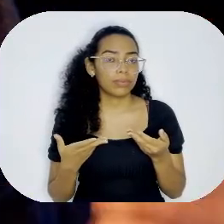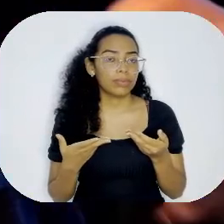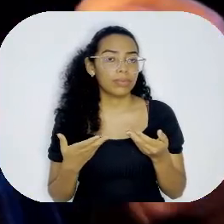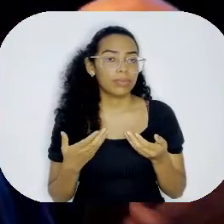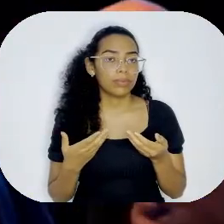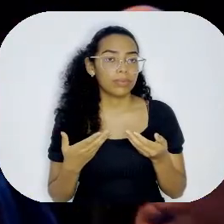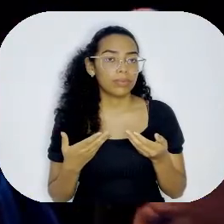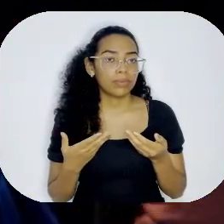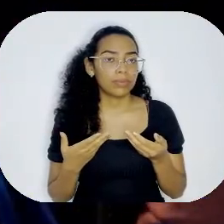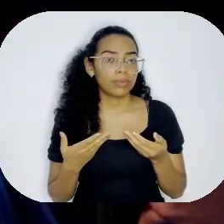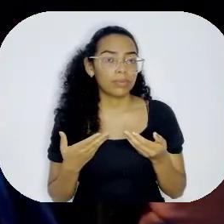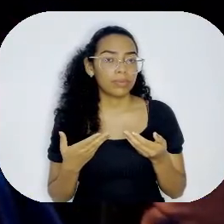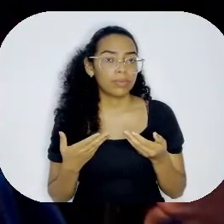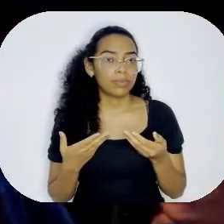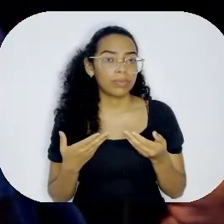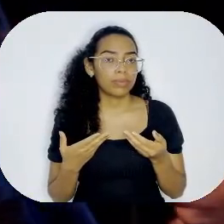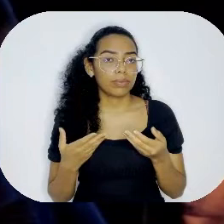eu